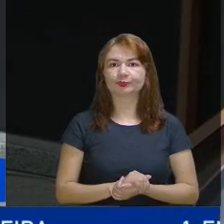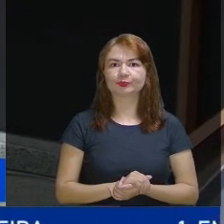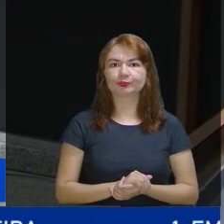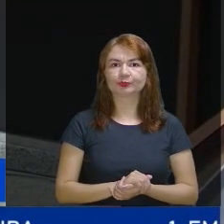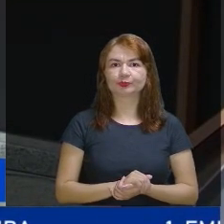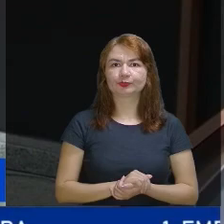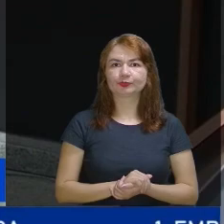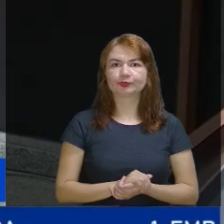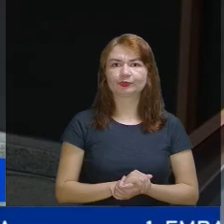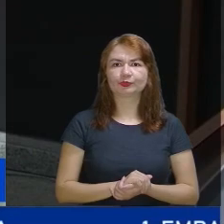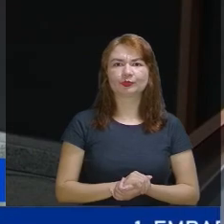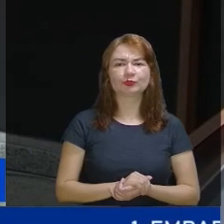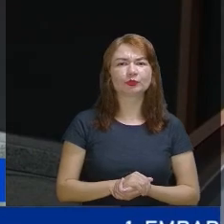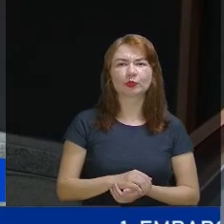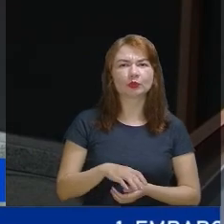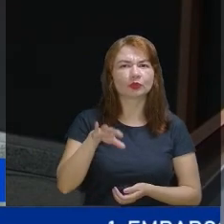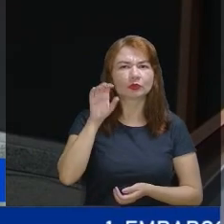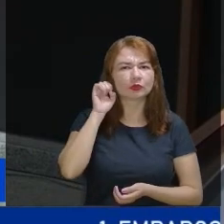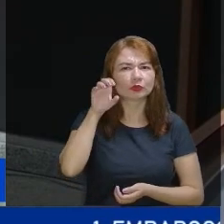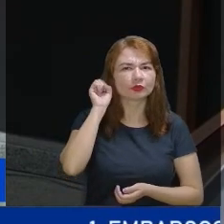Está sem o som, Anselmo.